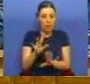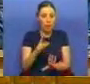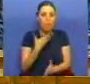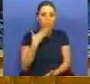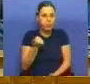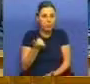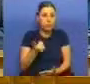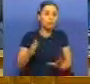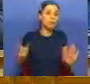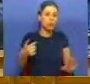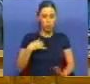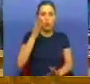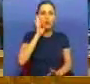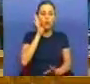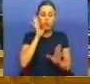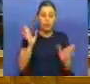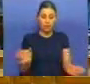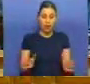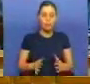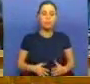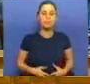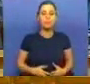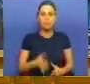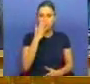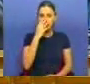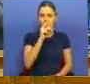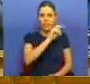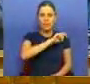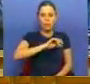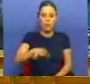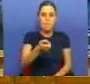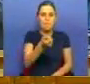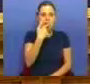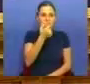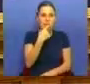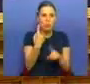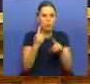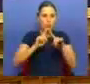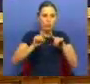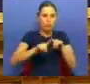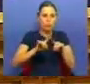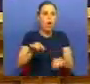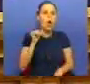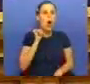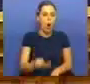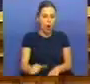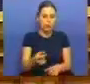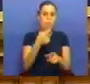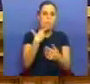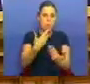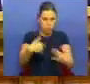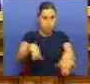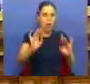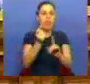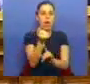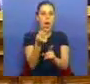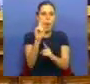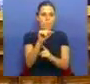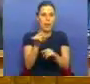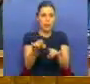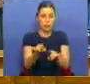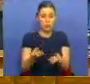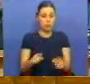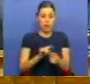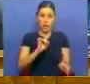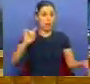Tanto quanto sei, cerca de 300 medicamentos foram autorizados o aumento do seu preço. Isto é